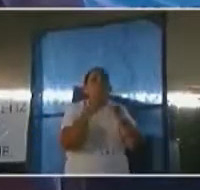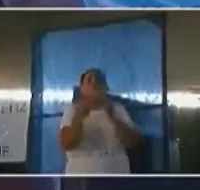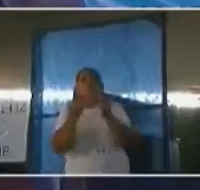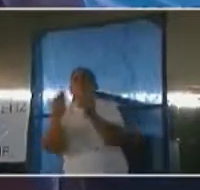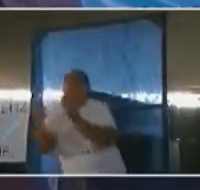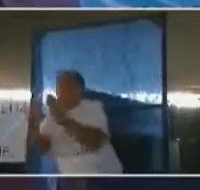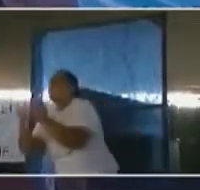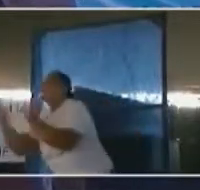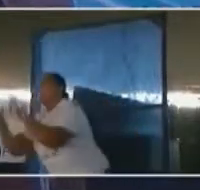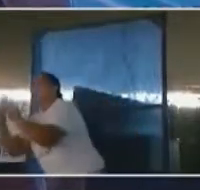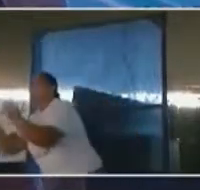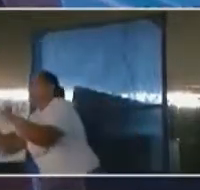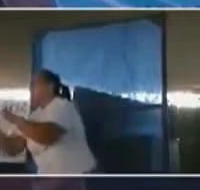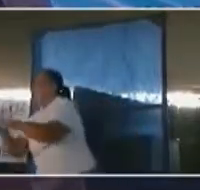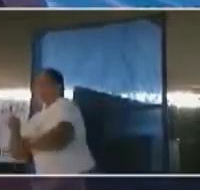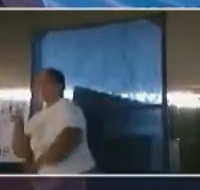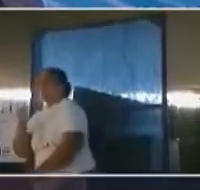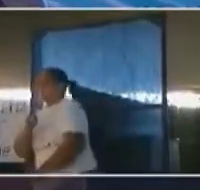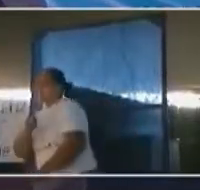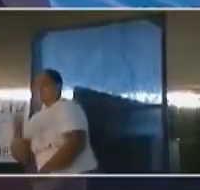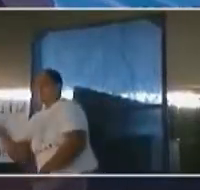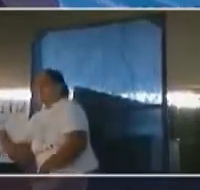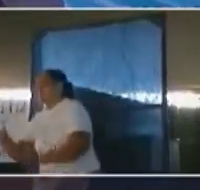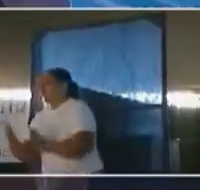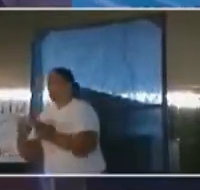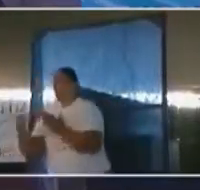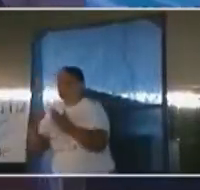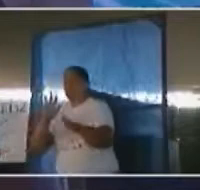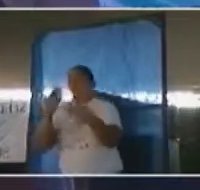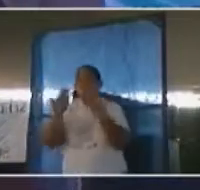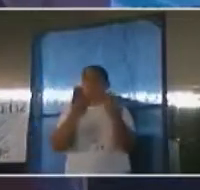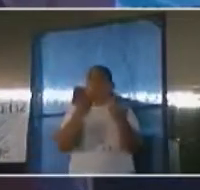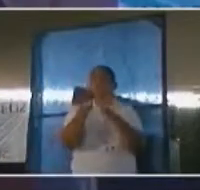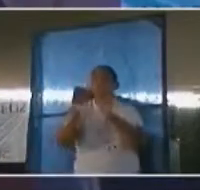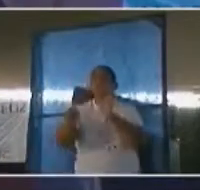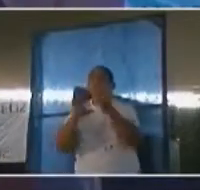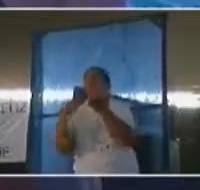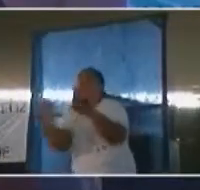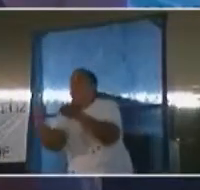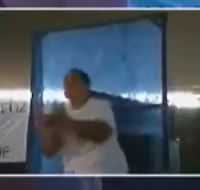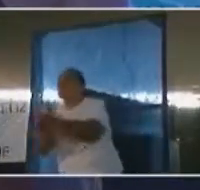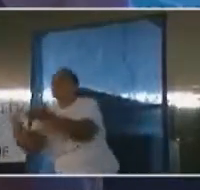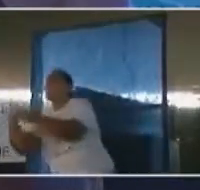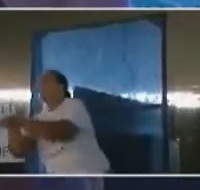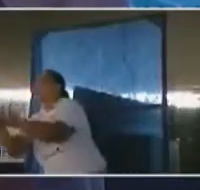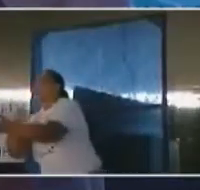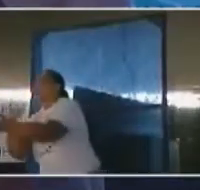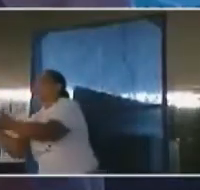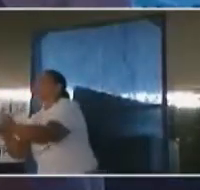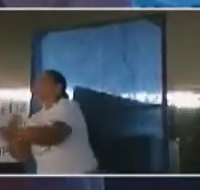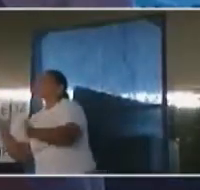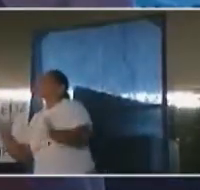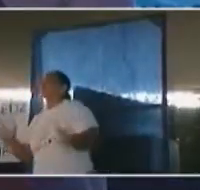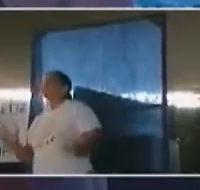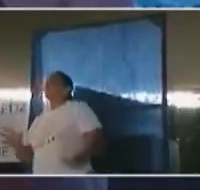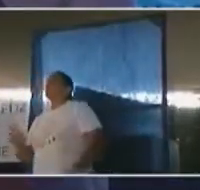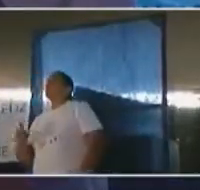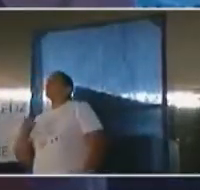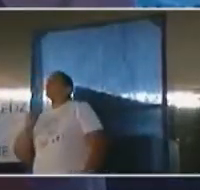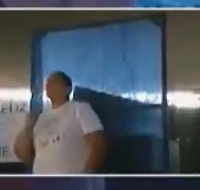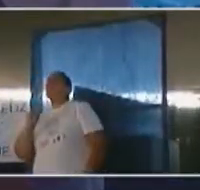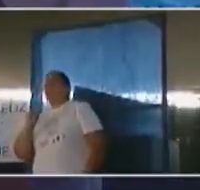epicureus e alguns estoicos discutiam com ele e perguntavam: o que é que esse